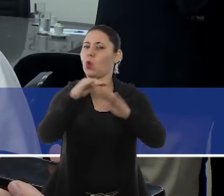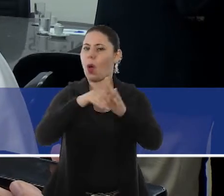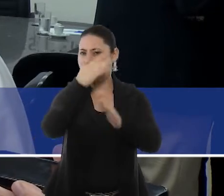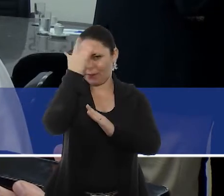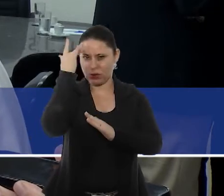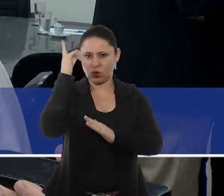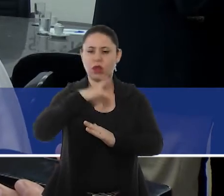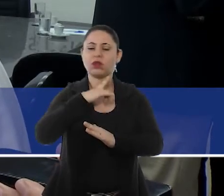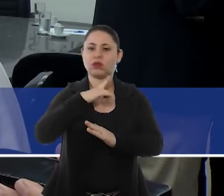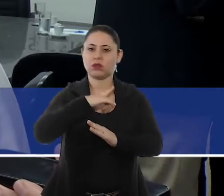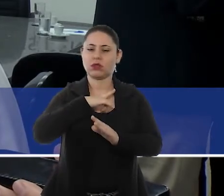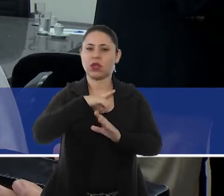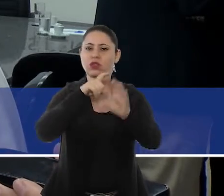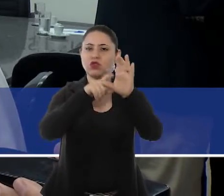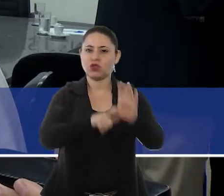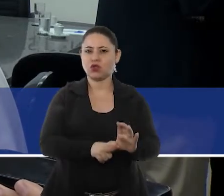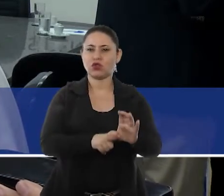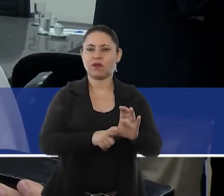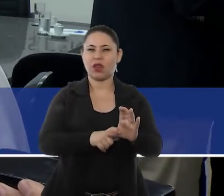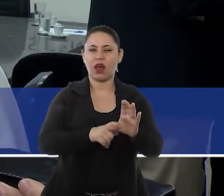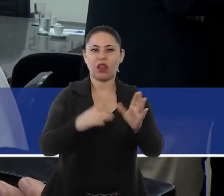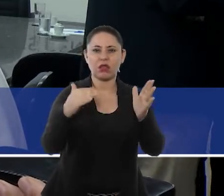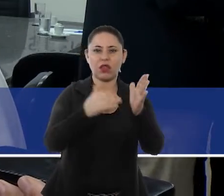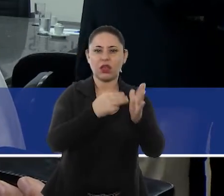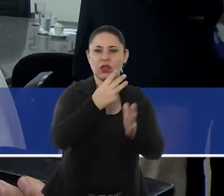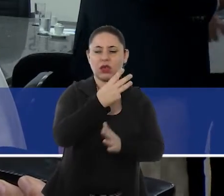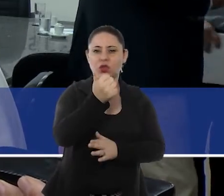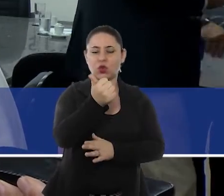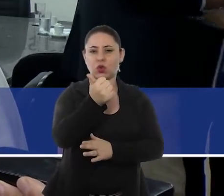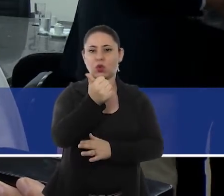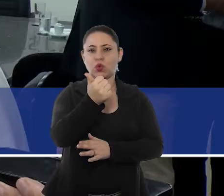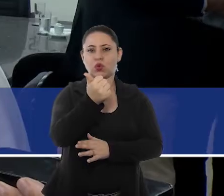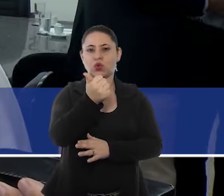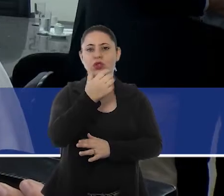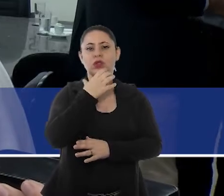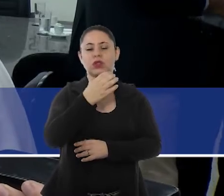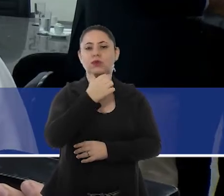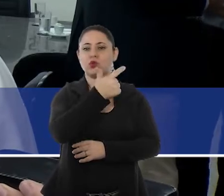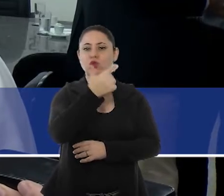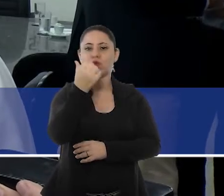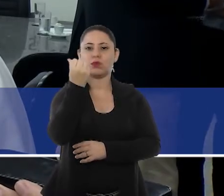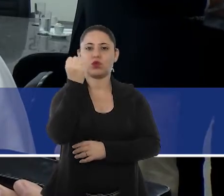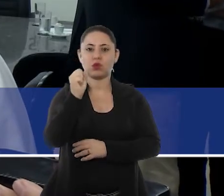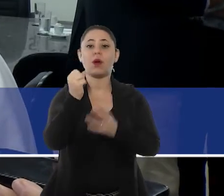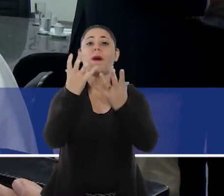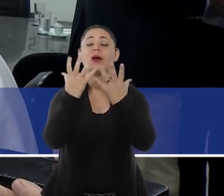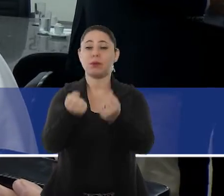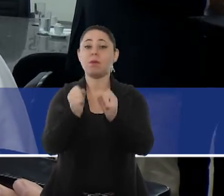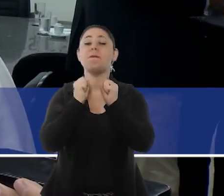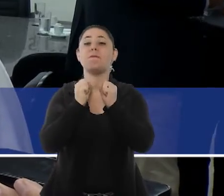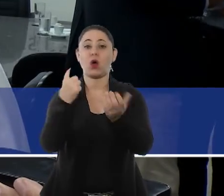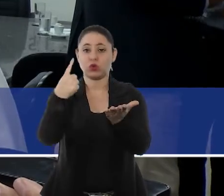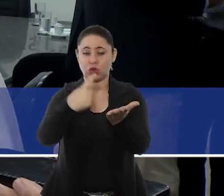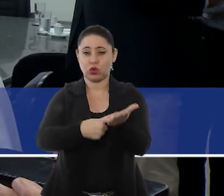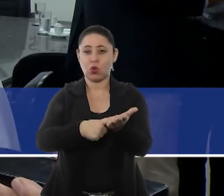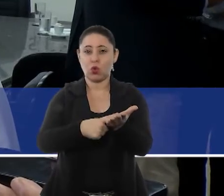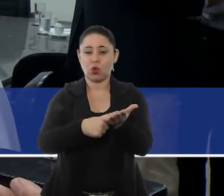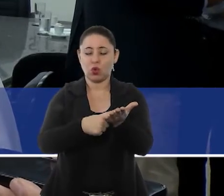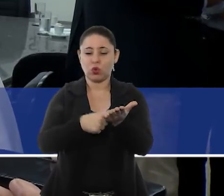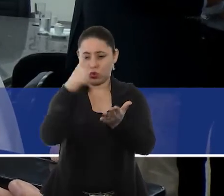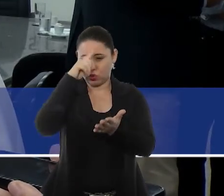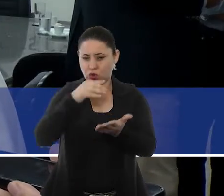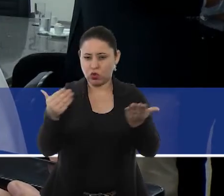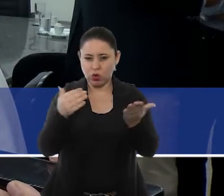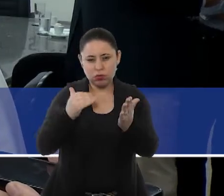milhões de CMS, né, todos aqueles que têm débitos relativos a fatos geradores até 31 de dezembro de 2018 podem